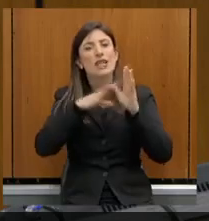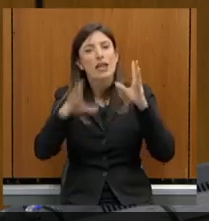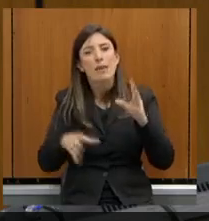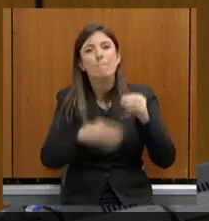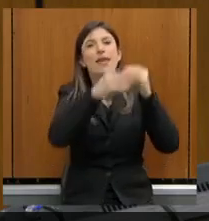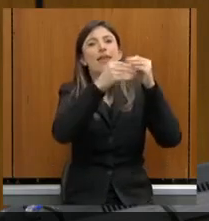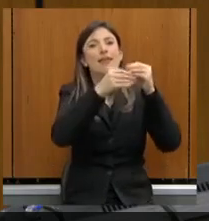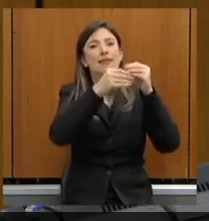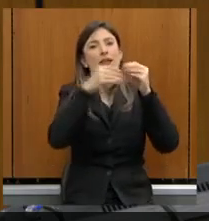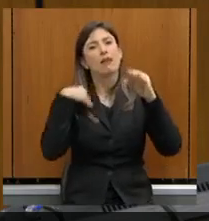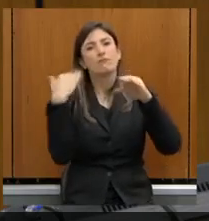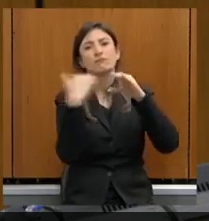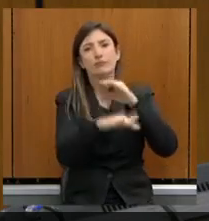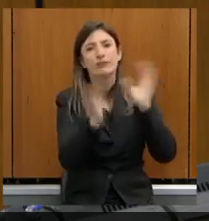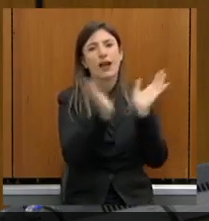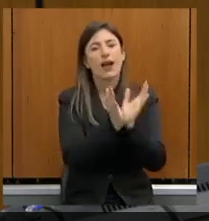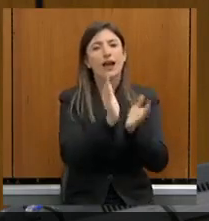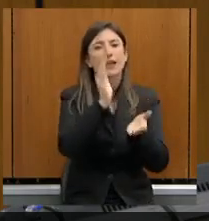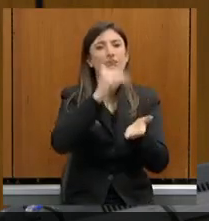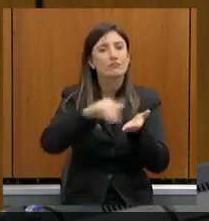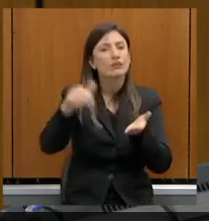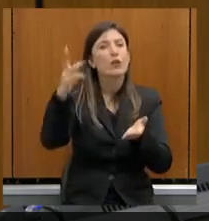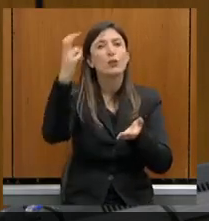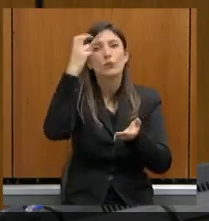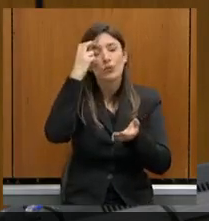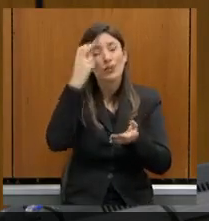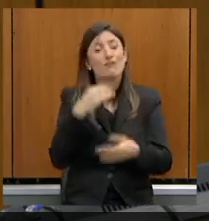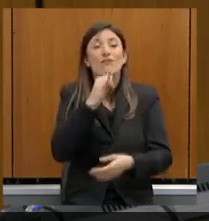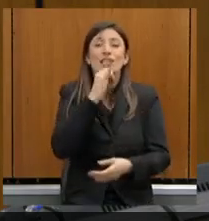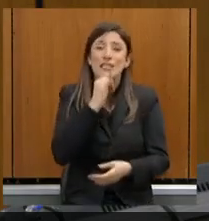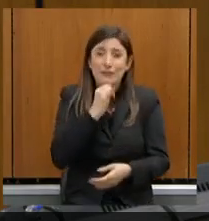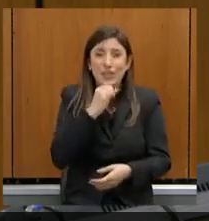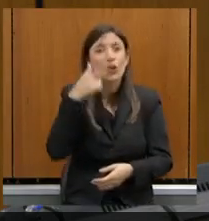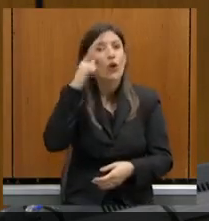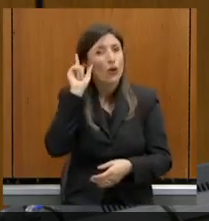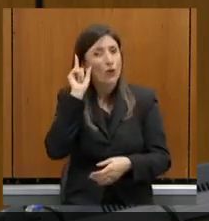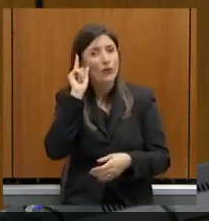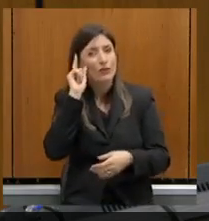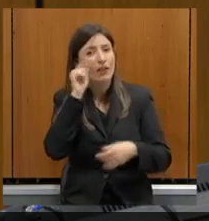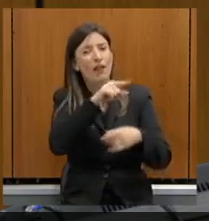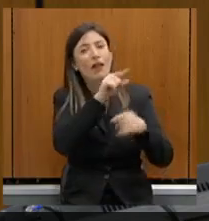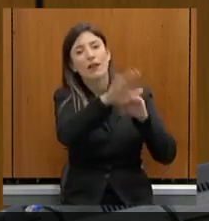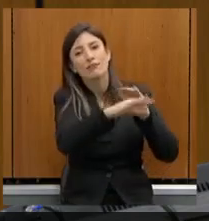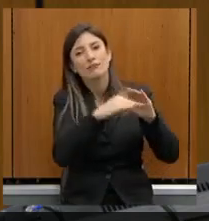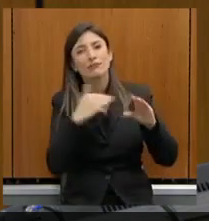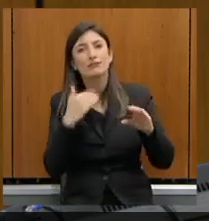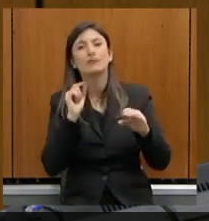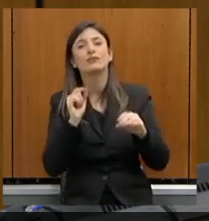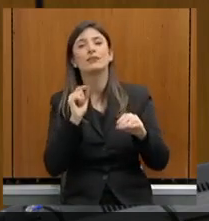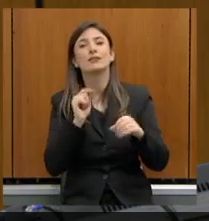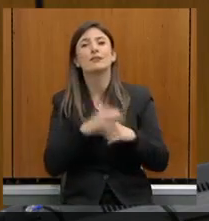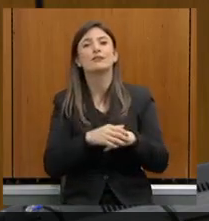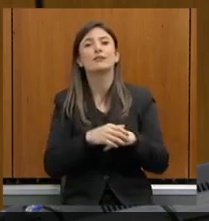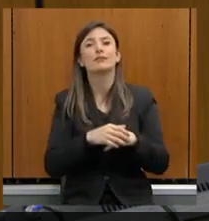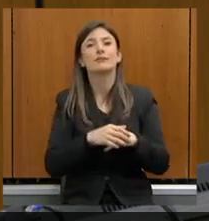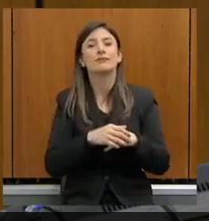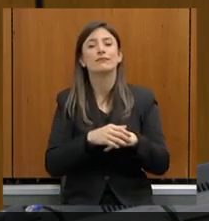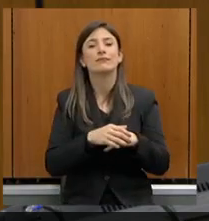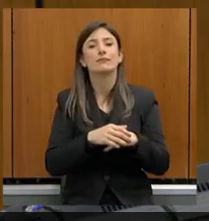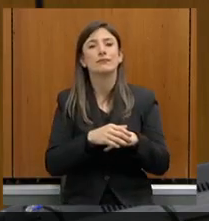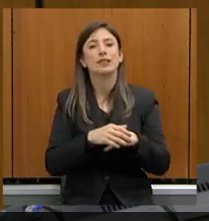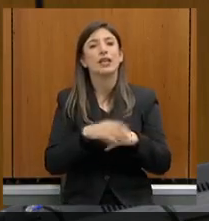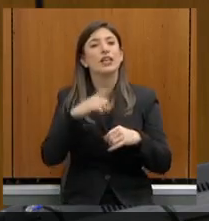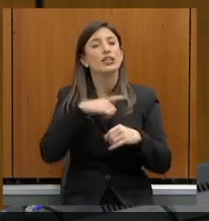a cultura, e, infelizmente, ontem eu tive a notícia que uma entidade que